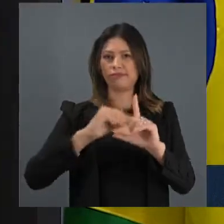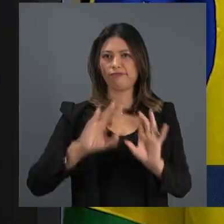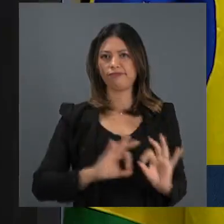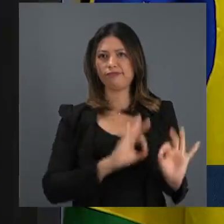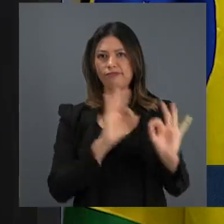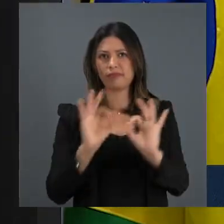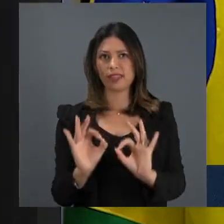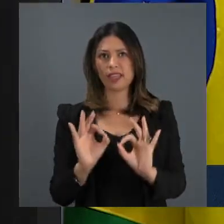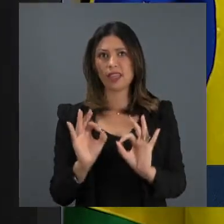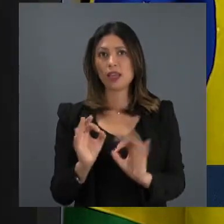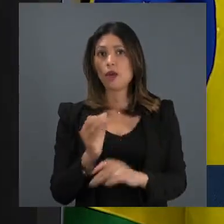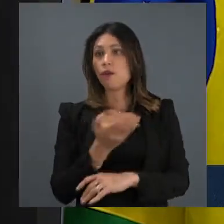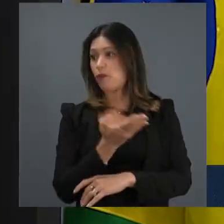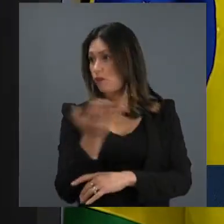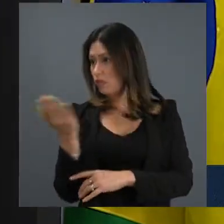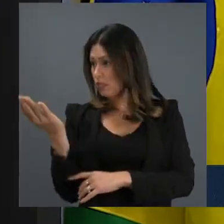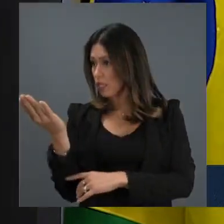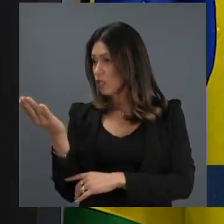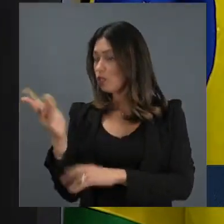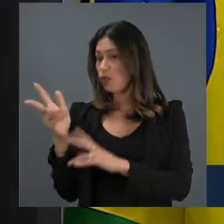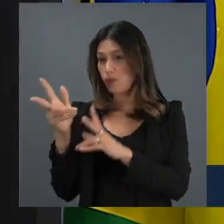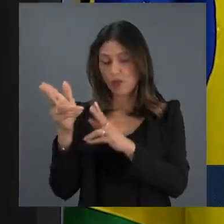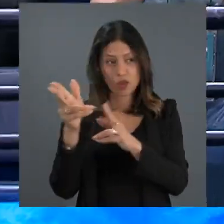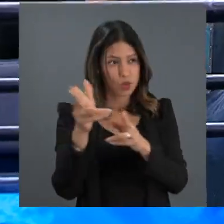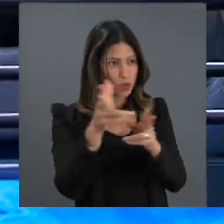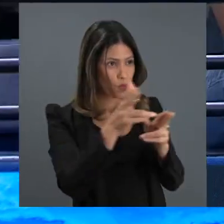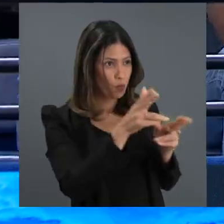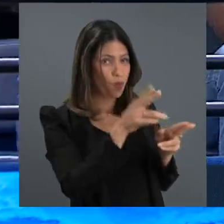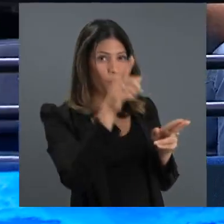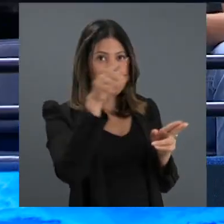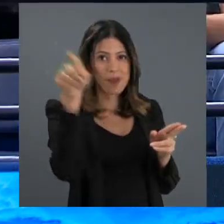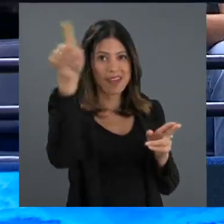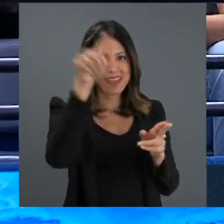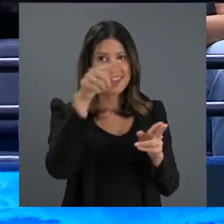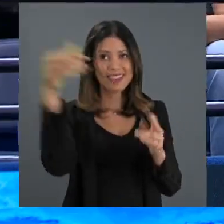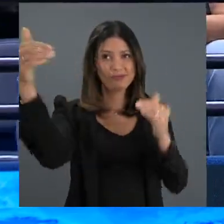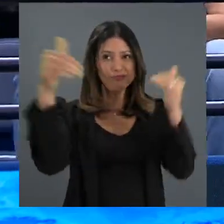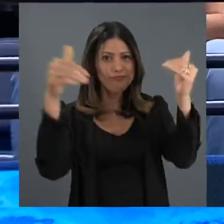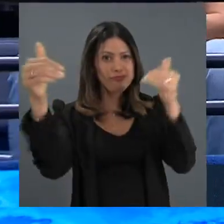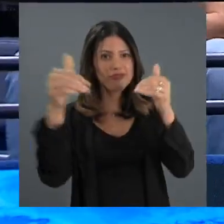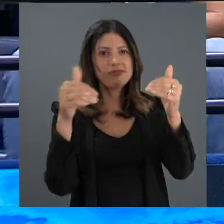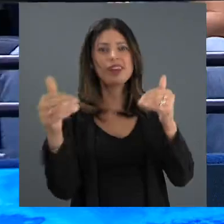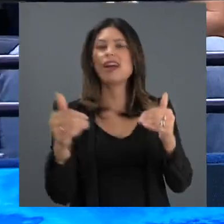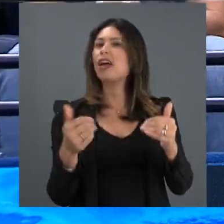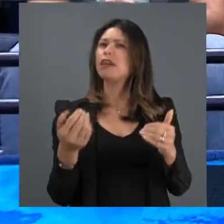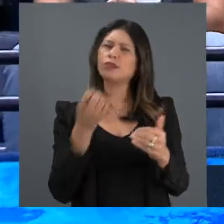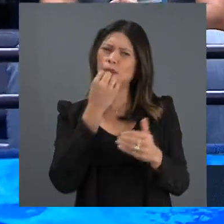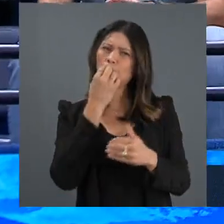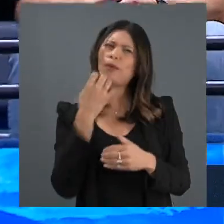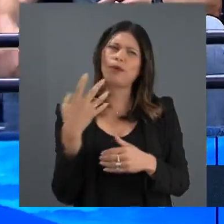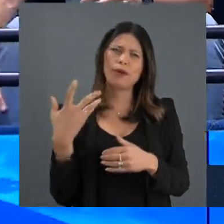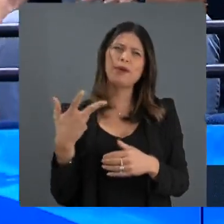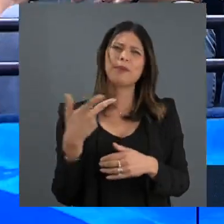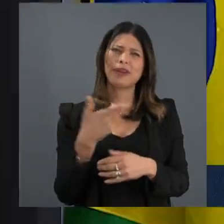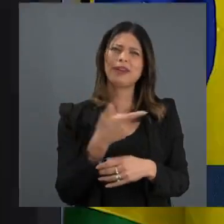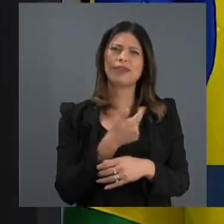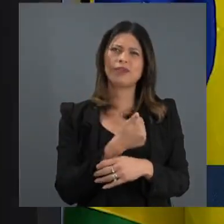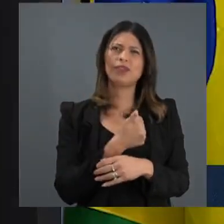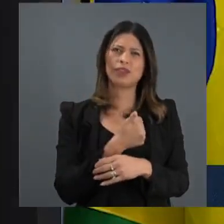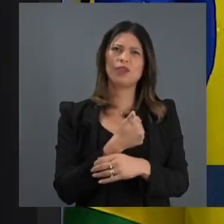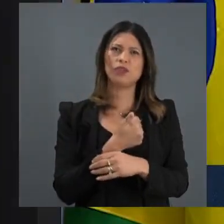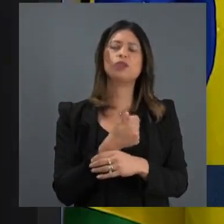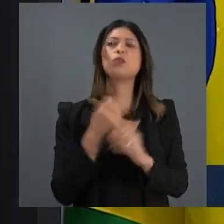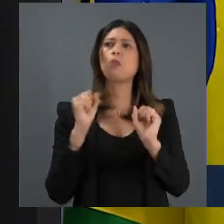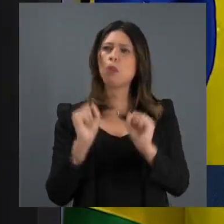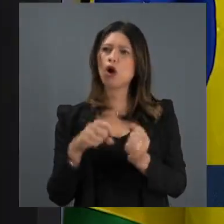Se você quiser fazer como esses brasileiros aqui, exercer a cidadania, se aproximar, isso é muito bom para a nossa democracia, agenda